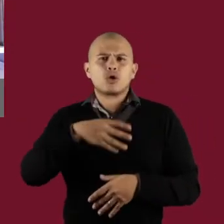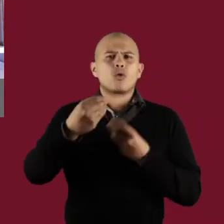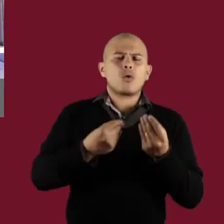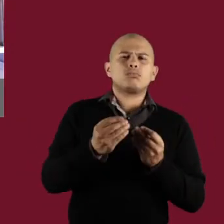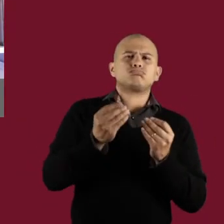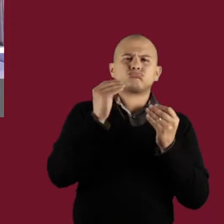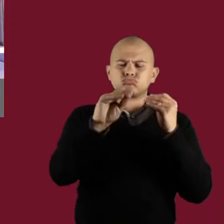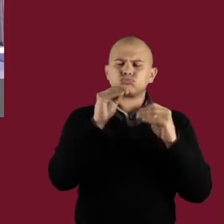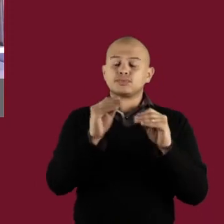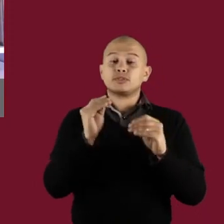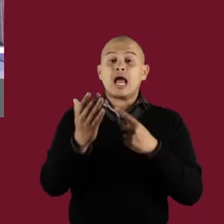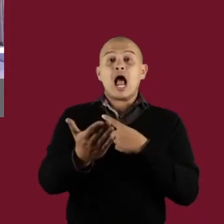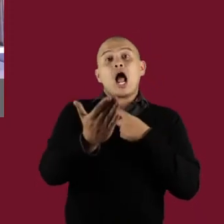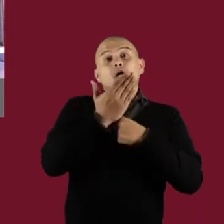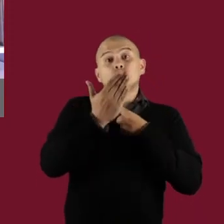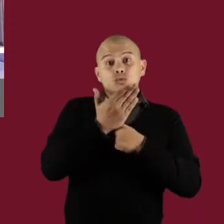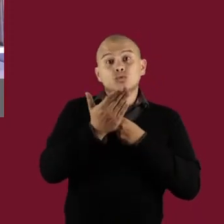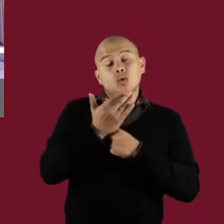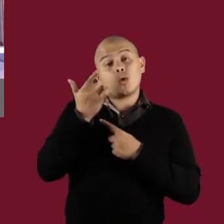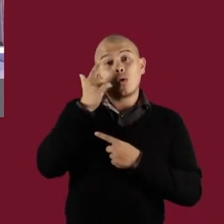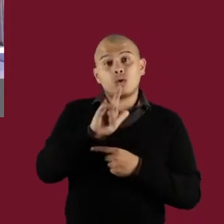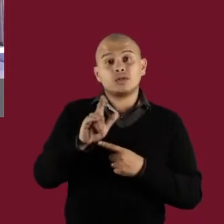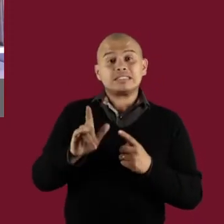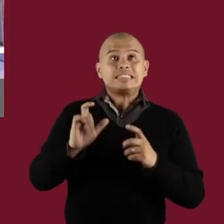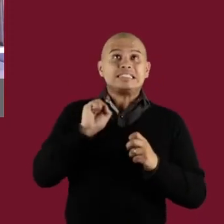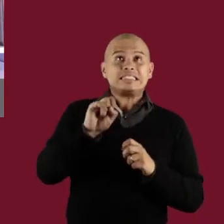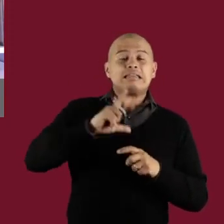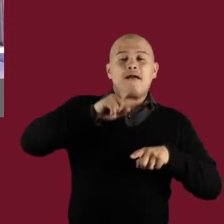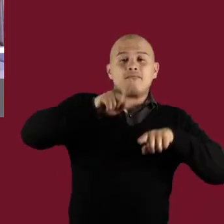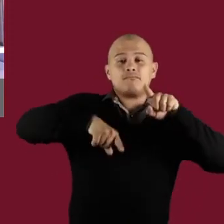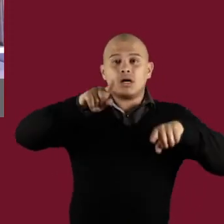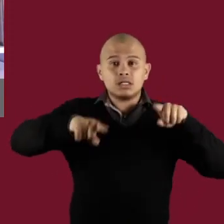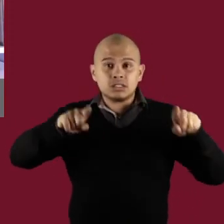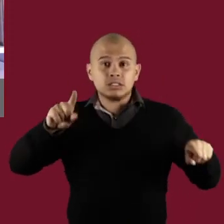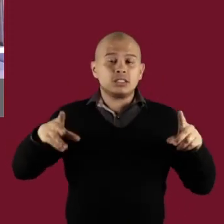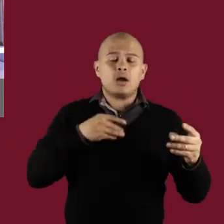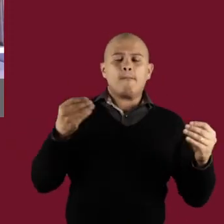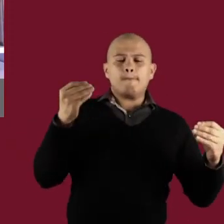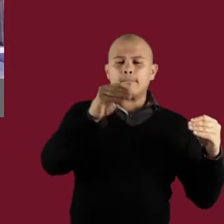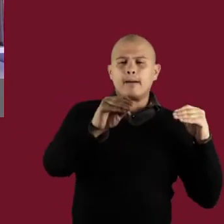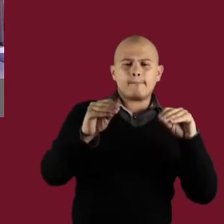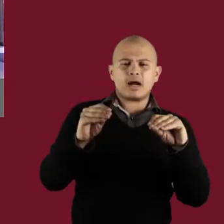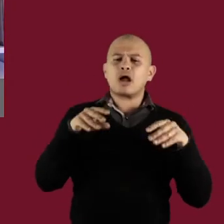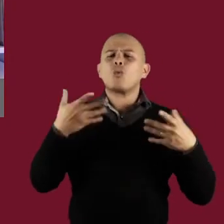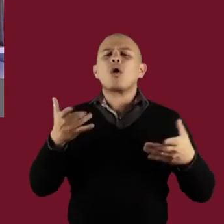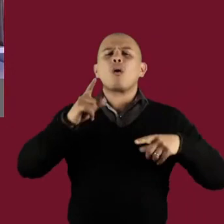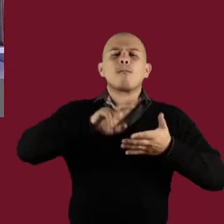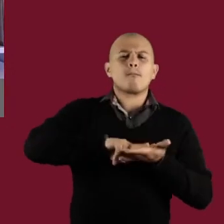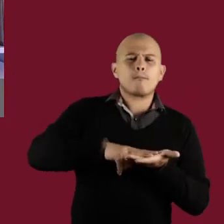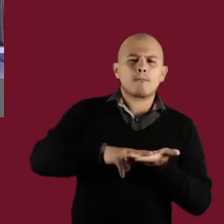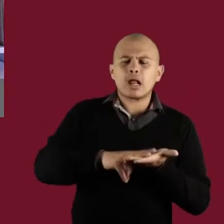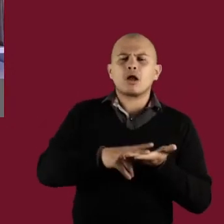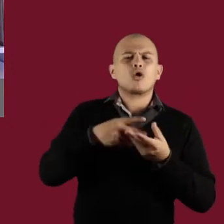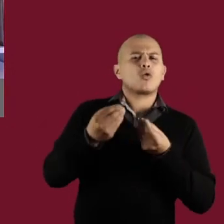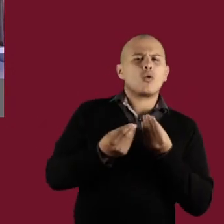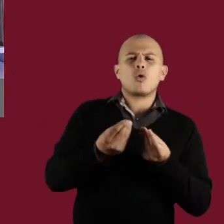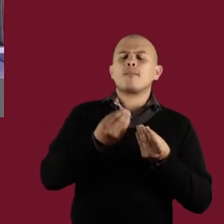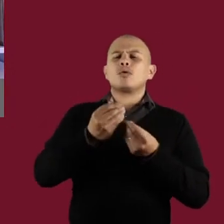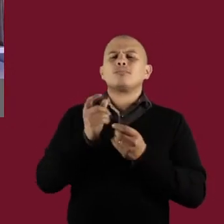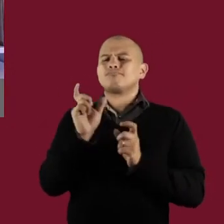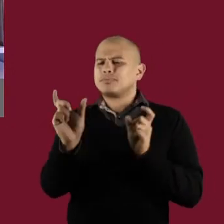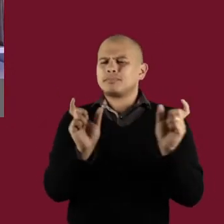este impulso, esta necessidade de mudar, esta abertura, não é, para o que é novo. E aqui